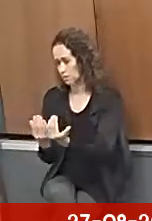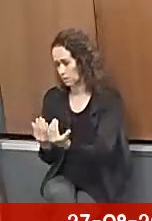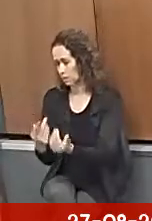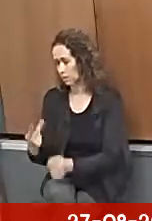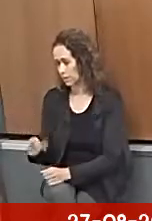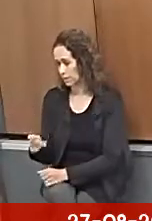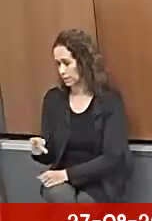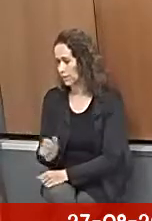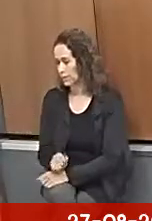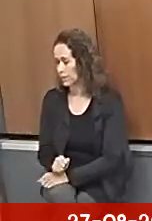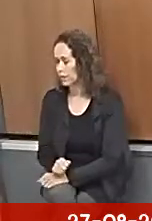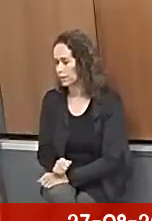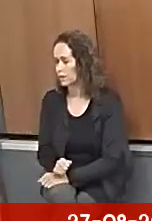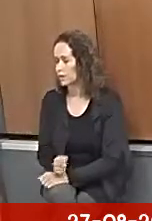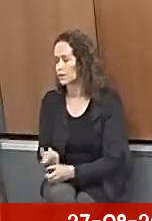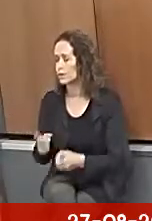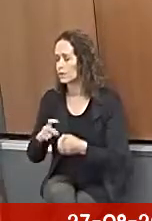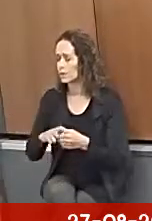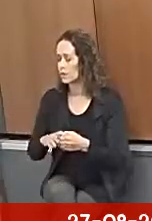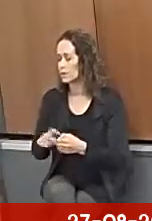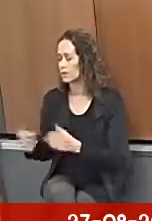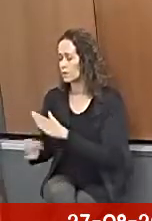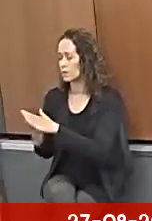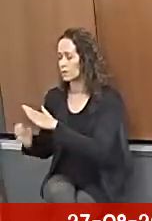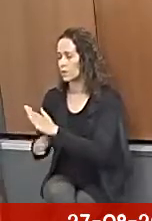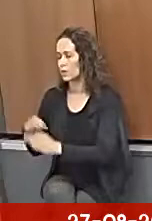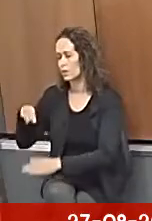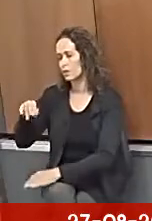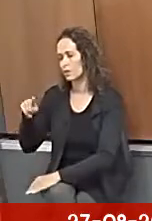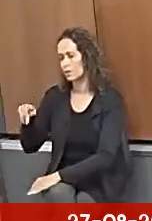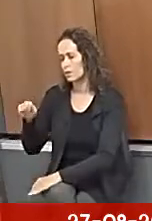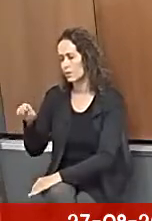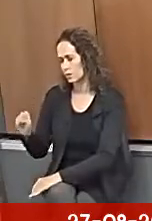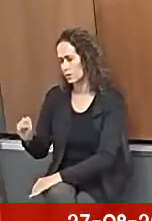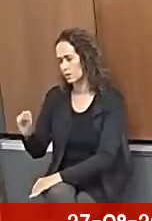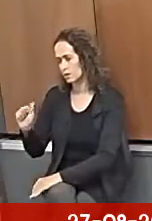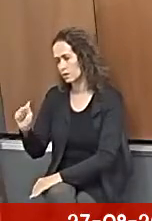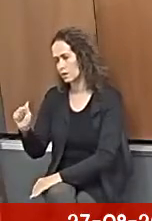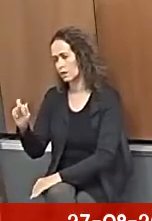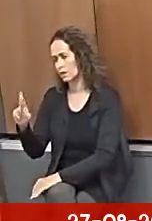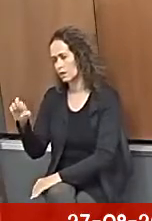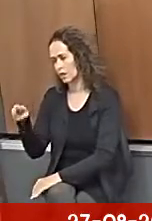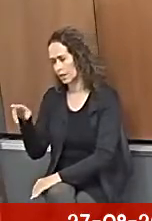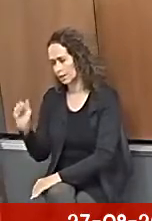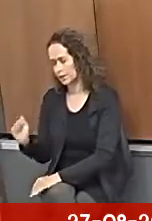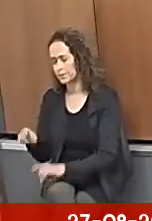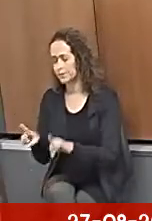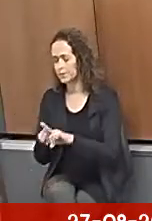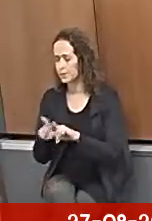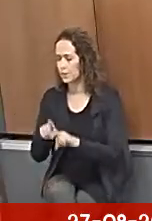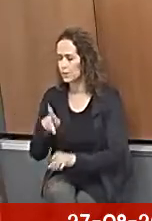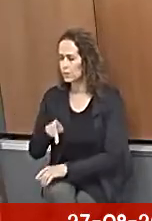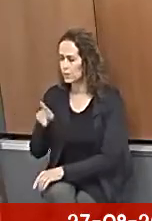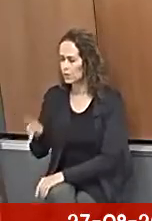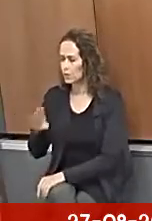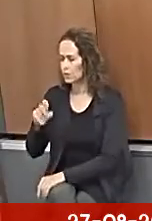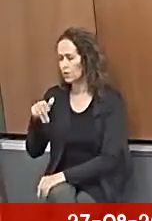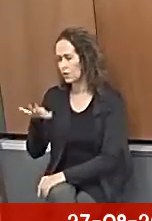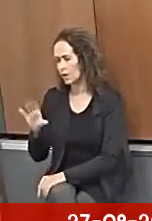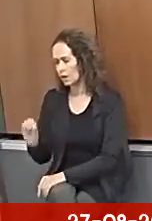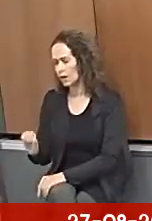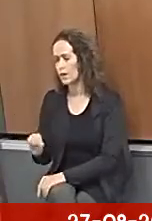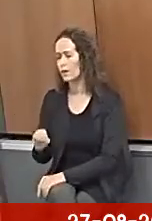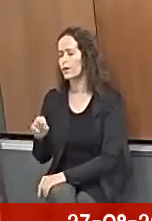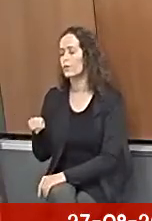pelo consórcio minas arena gestão de instalações esportivas todo requerimento deputado professor clay deputado da mesquita e